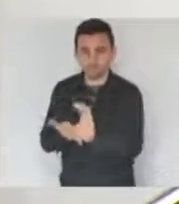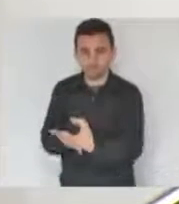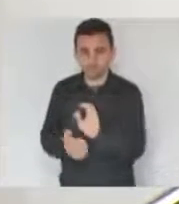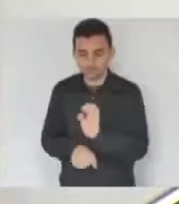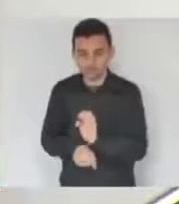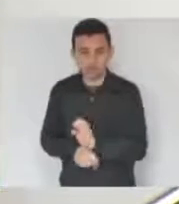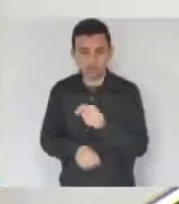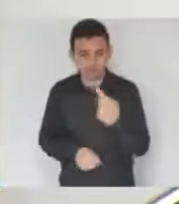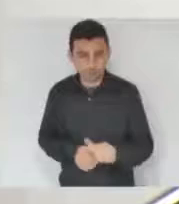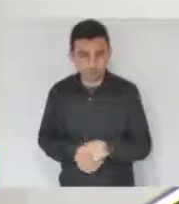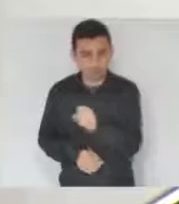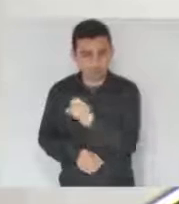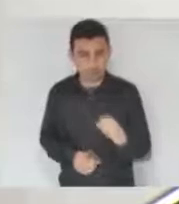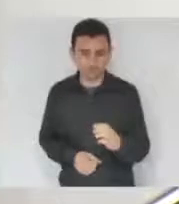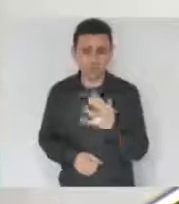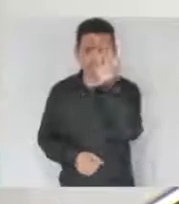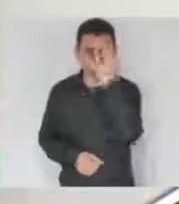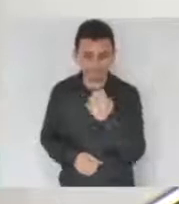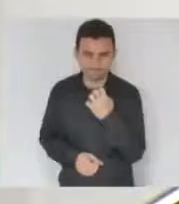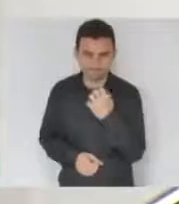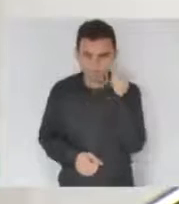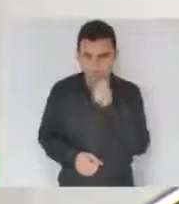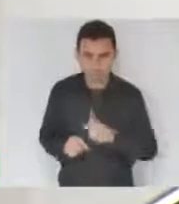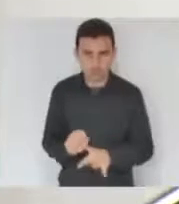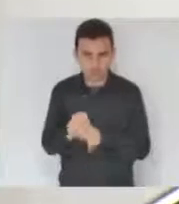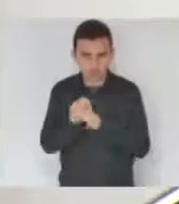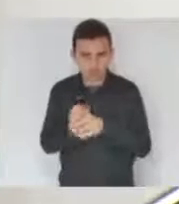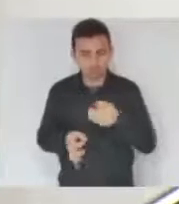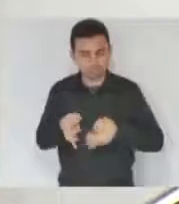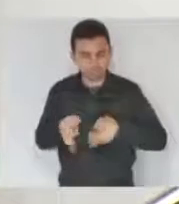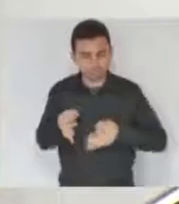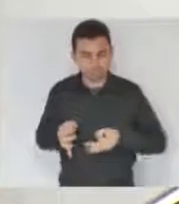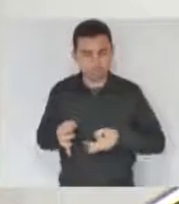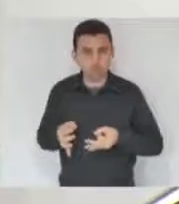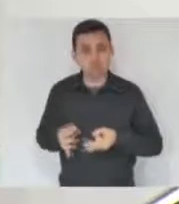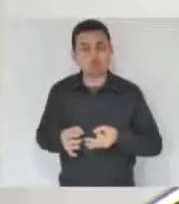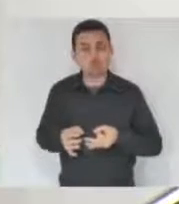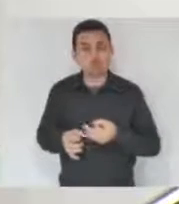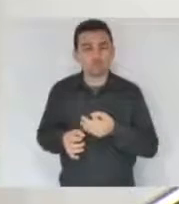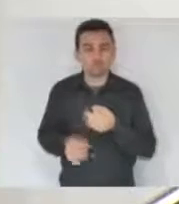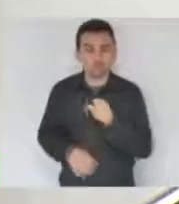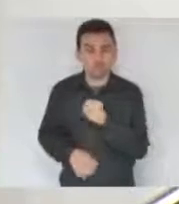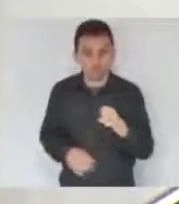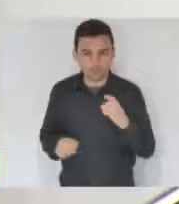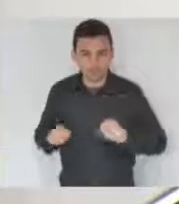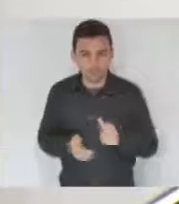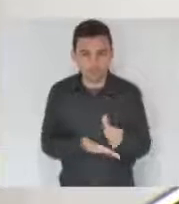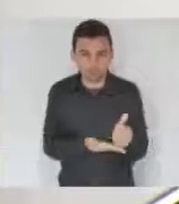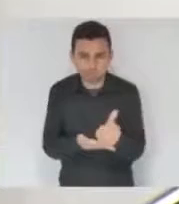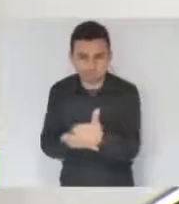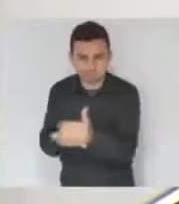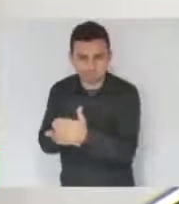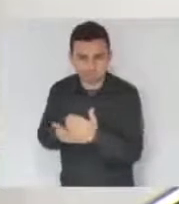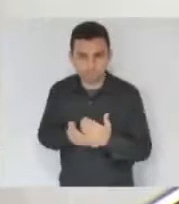que vai lhe dar segurança jurídica, que o Estado vai continuar crescendo, que o Estado vai continuar arrecadando